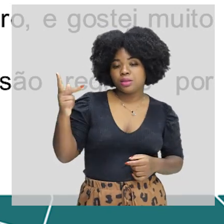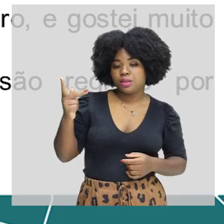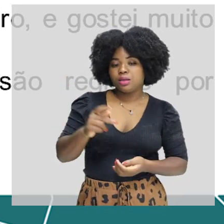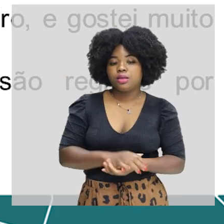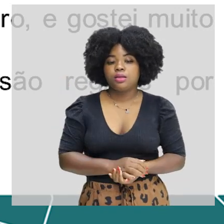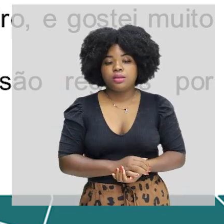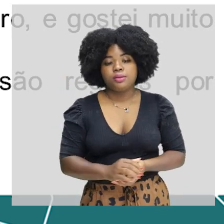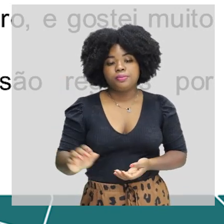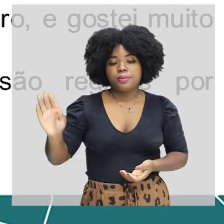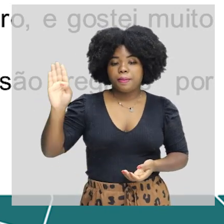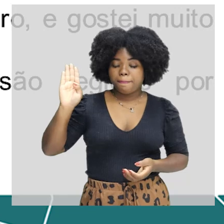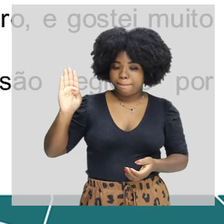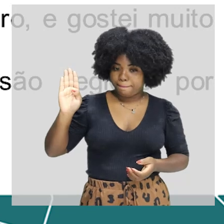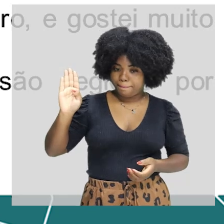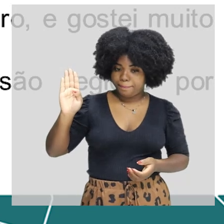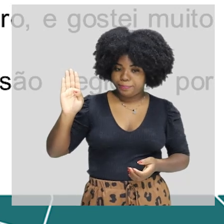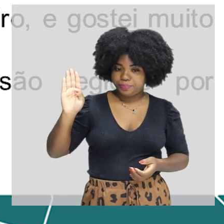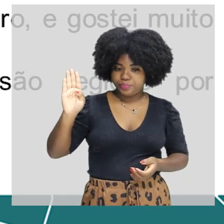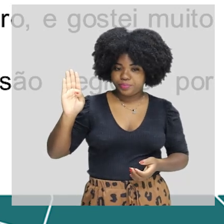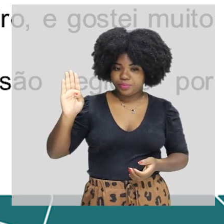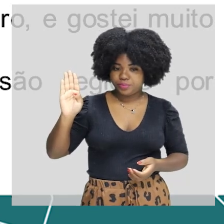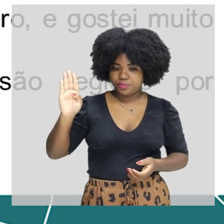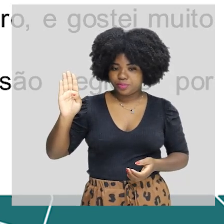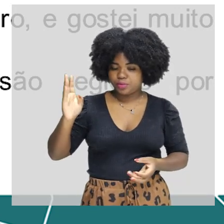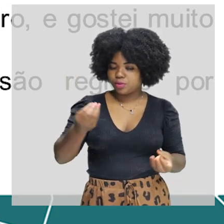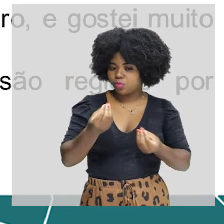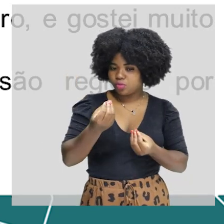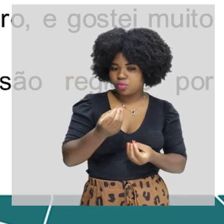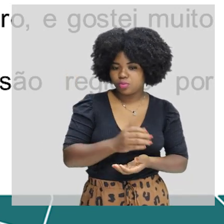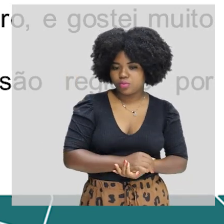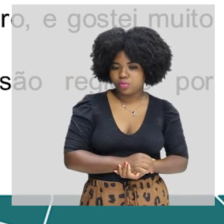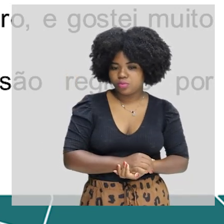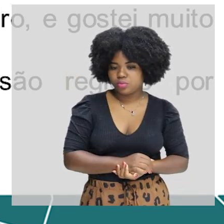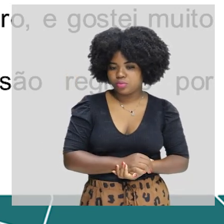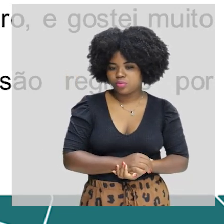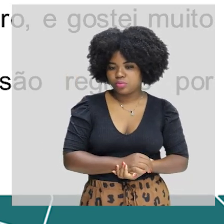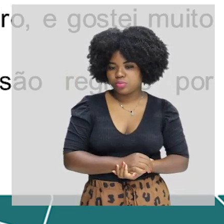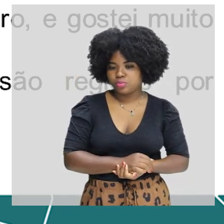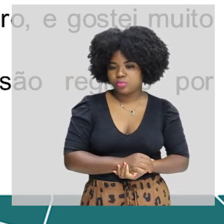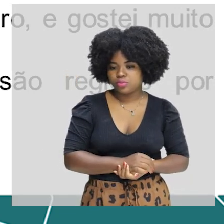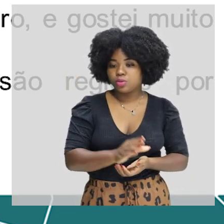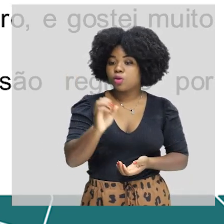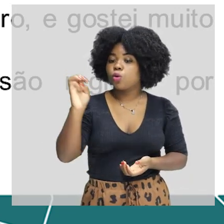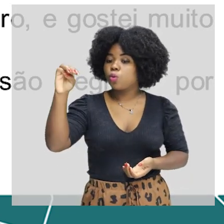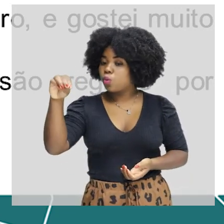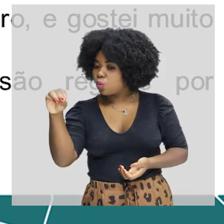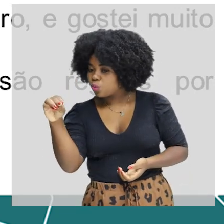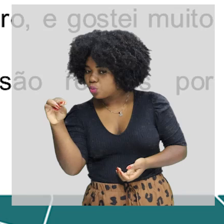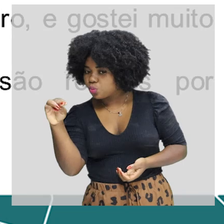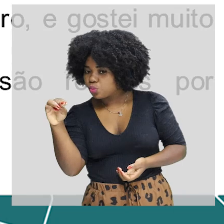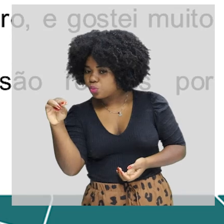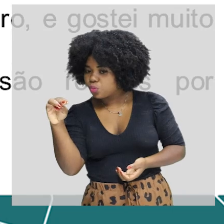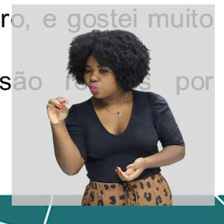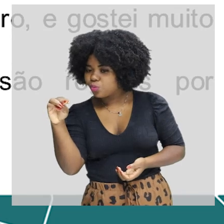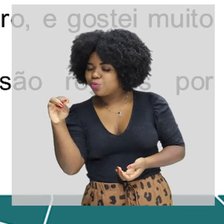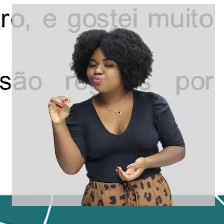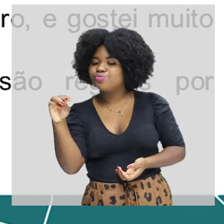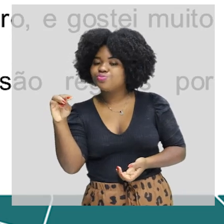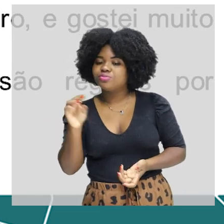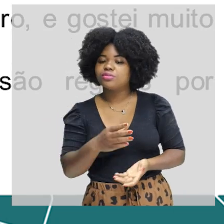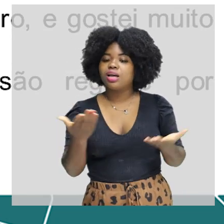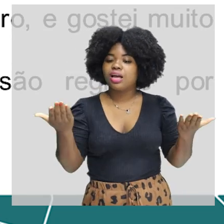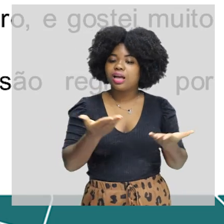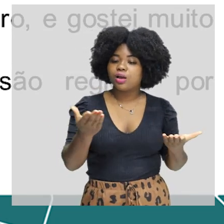aquele que confere os conhecimentos, como era que estava lá, confere e convive com, tá? Então,